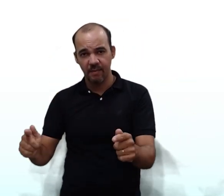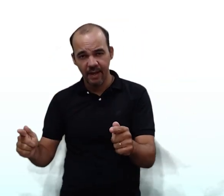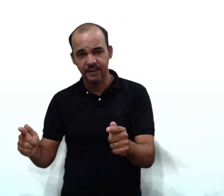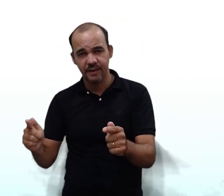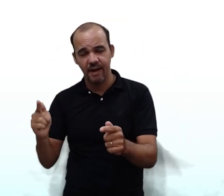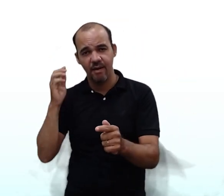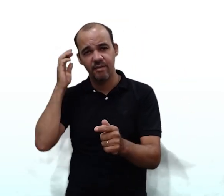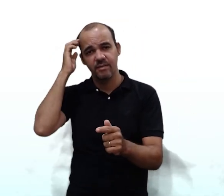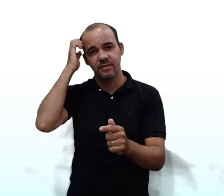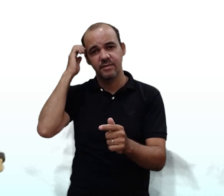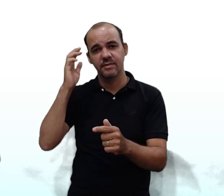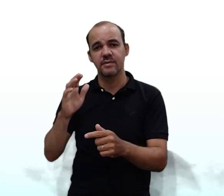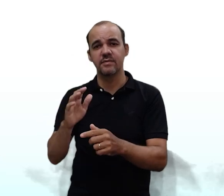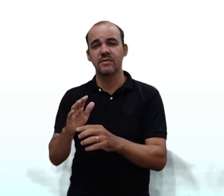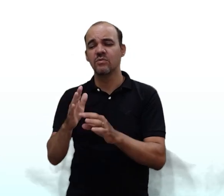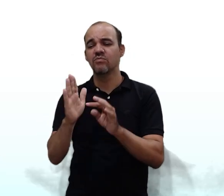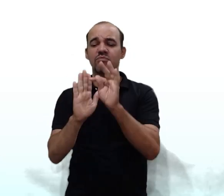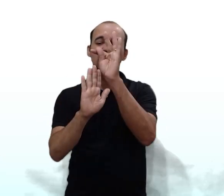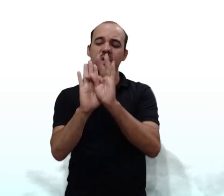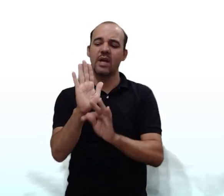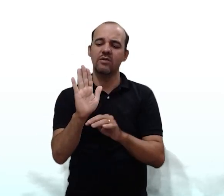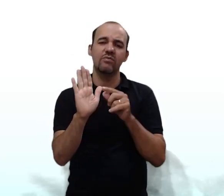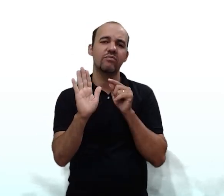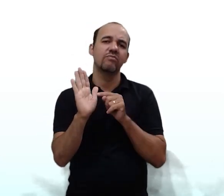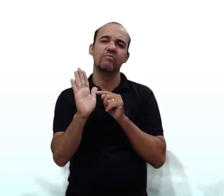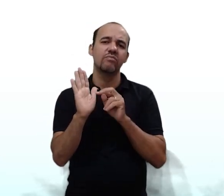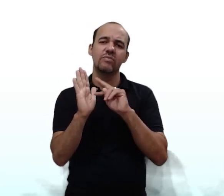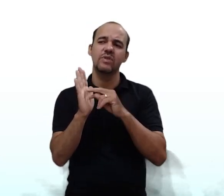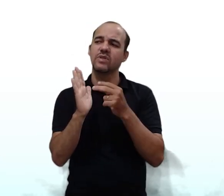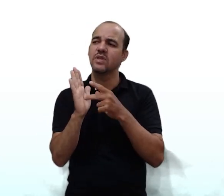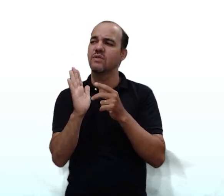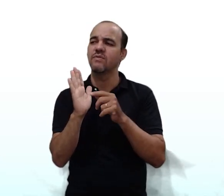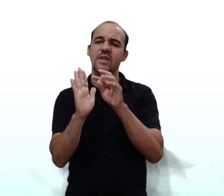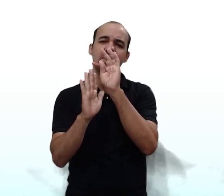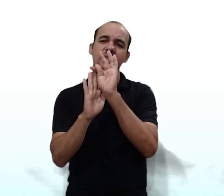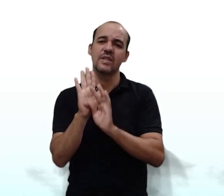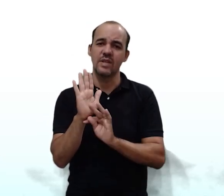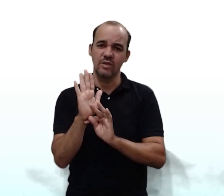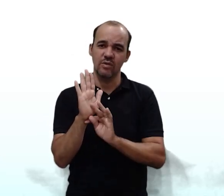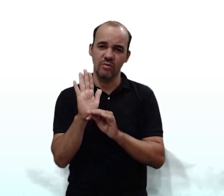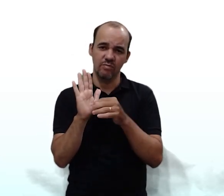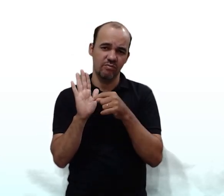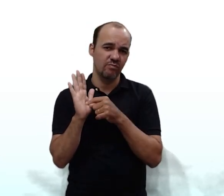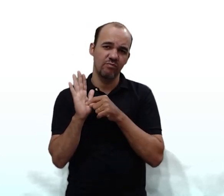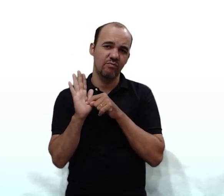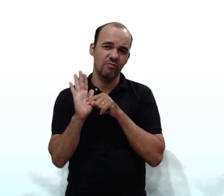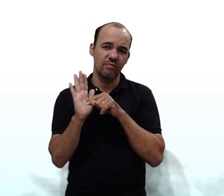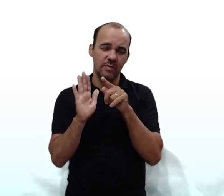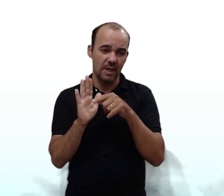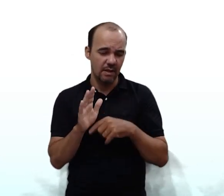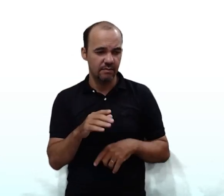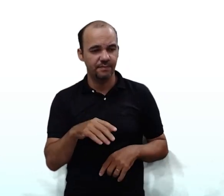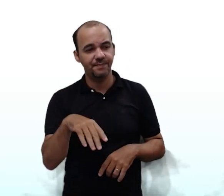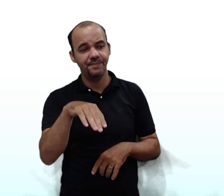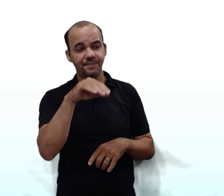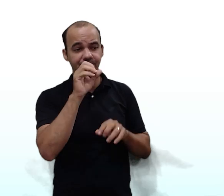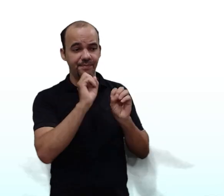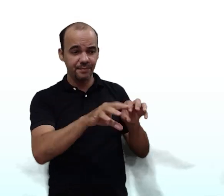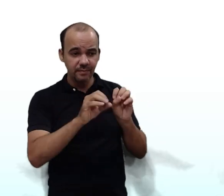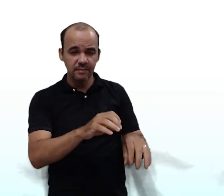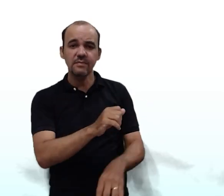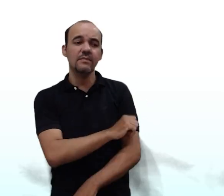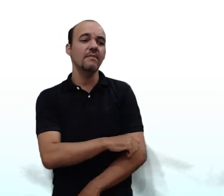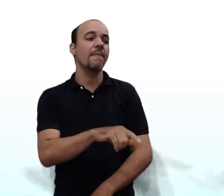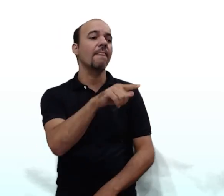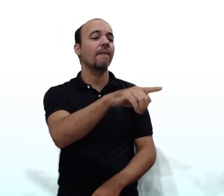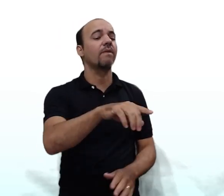tá? What is a text? O que é que seria um texto? Às vezes, quando eu estou em sala de aula trabalhando com os alunos ali, eu paro